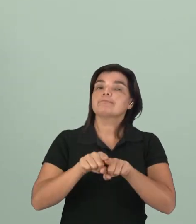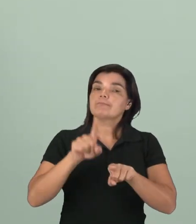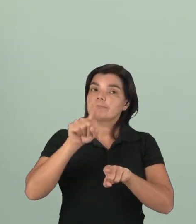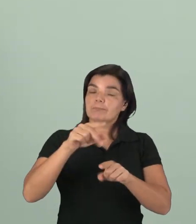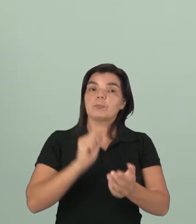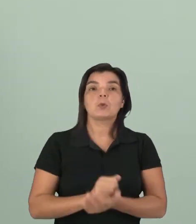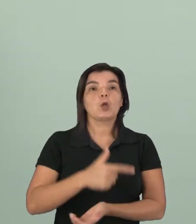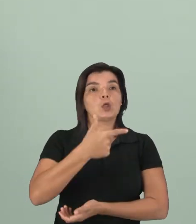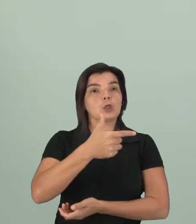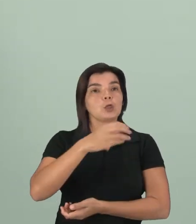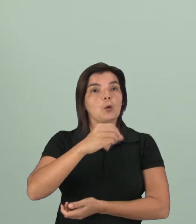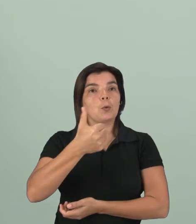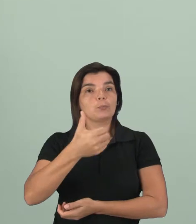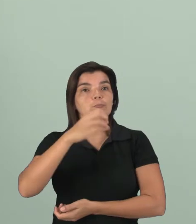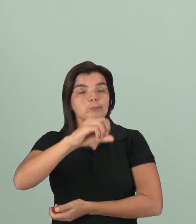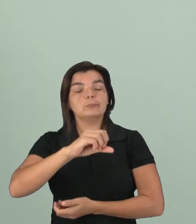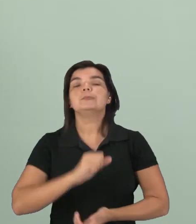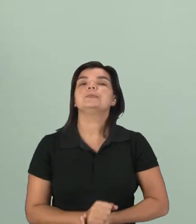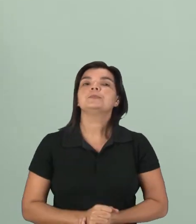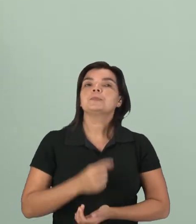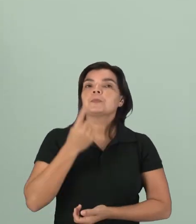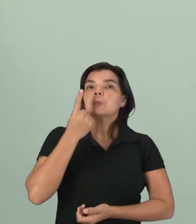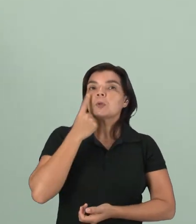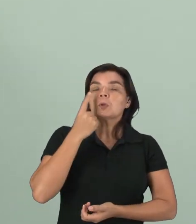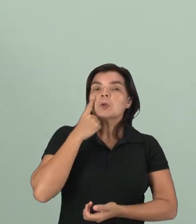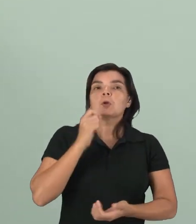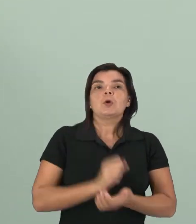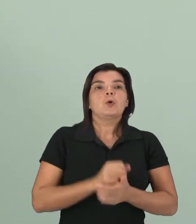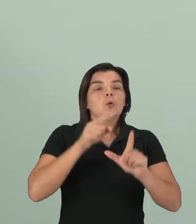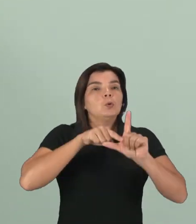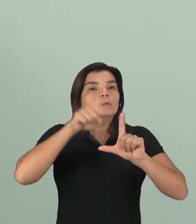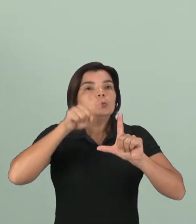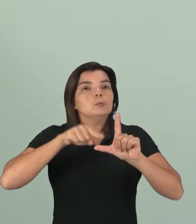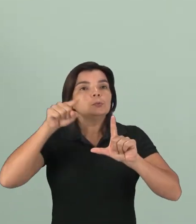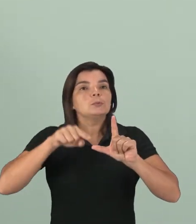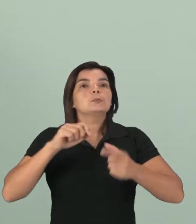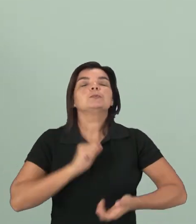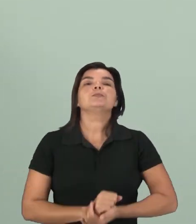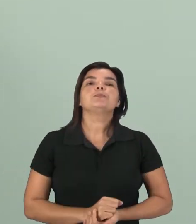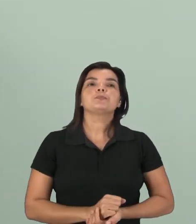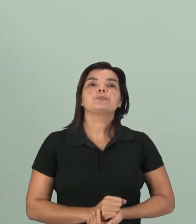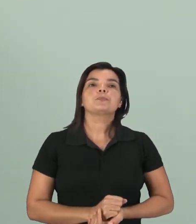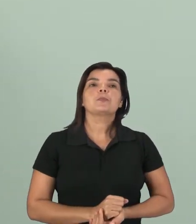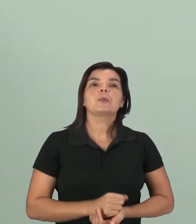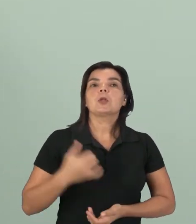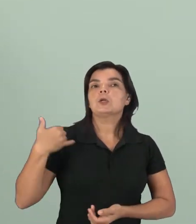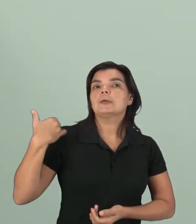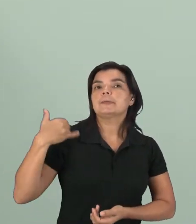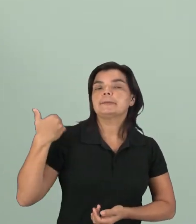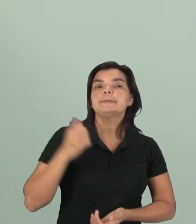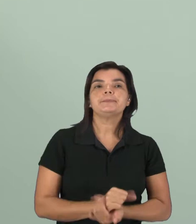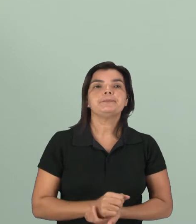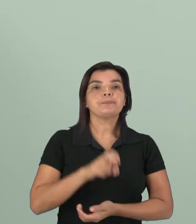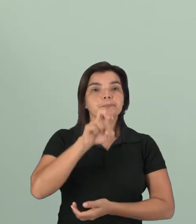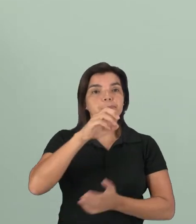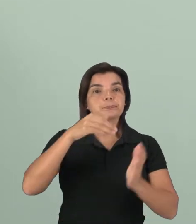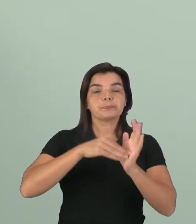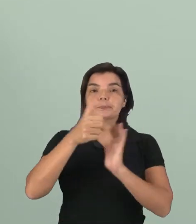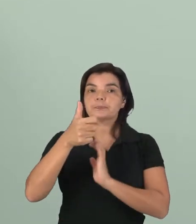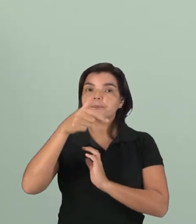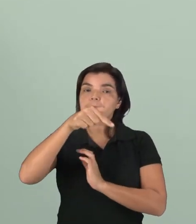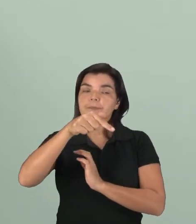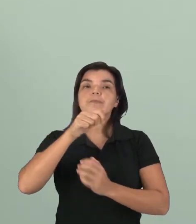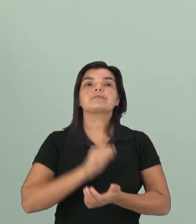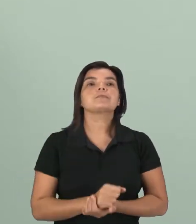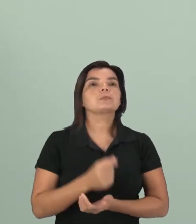dado de 2019. Vamos ver aí nesse gráfico. Então, na faixa etária de 5 a